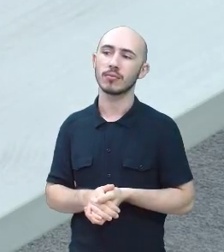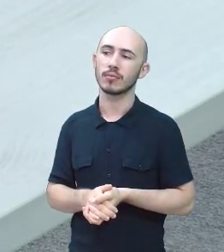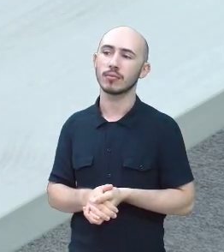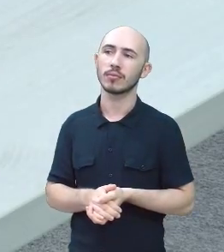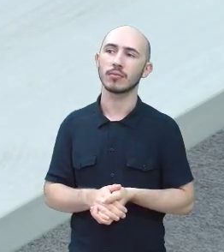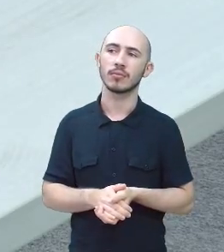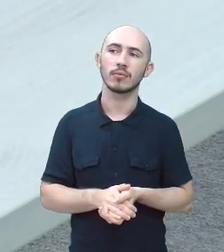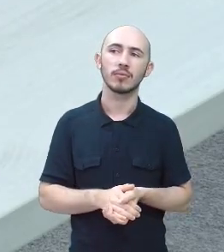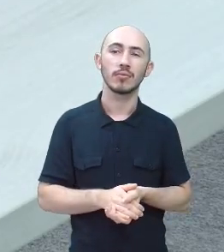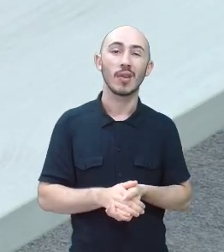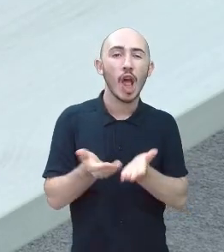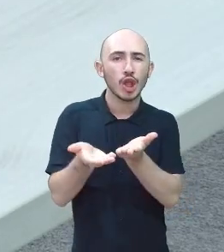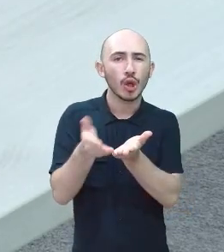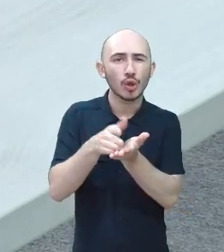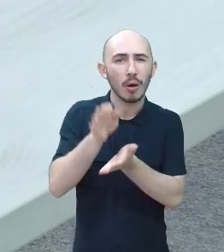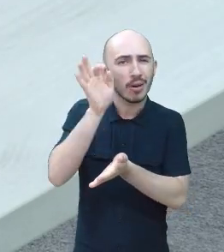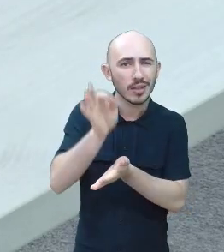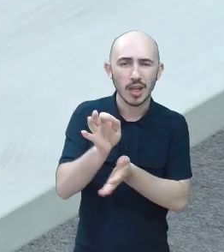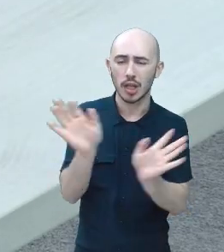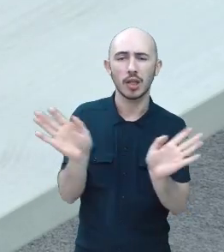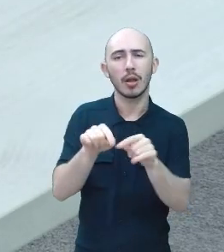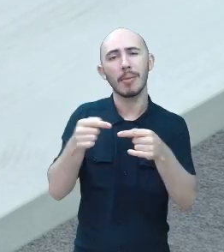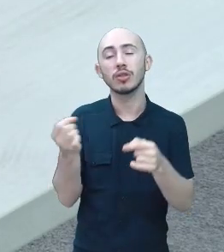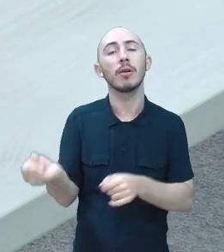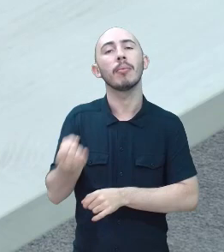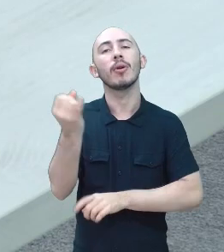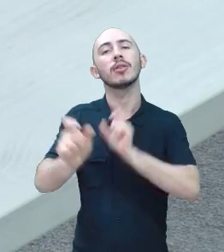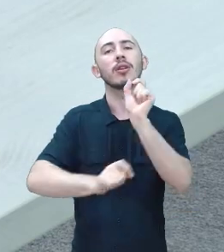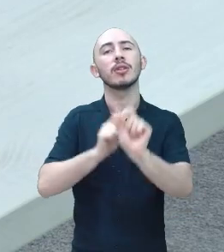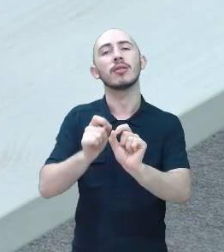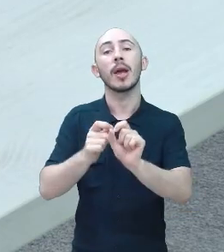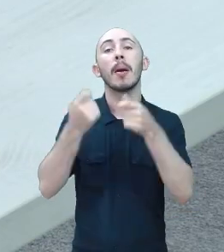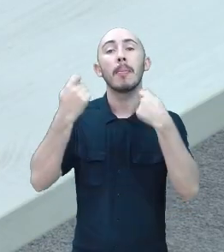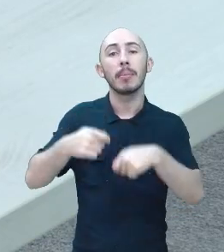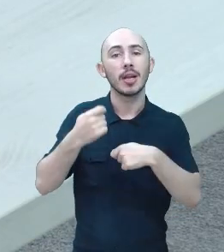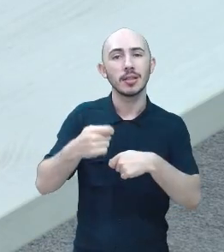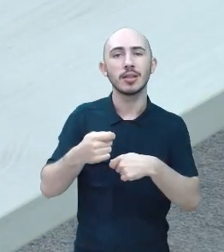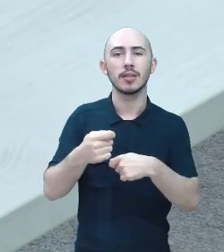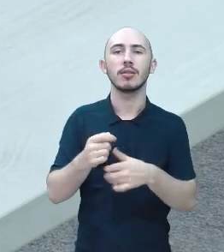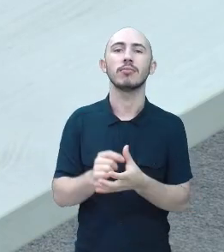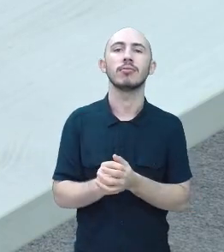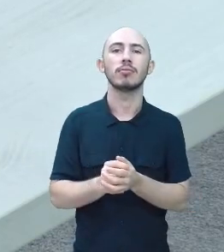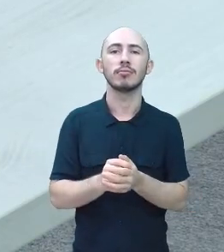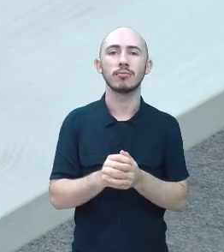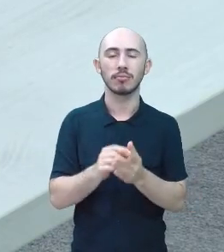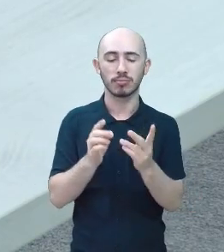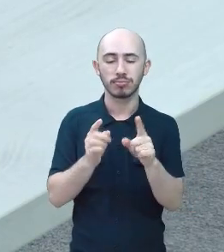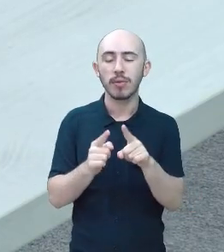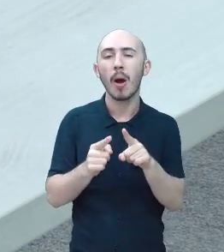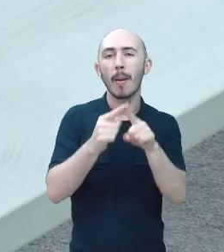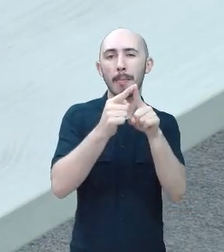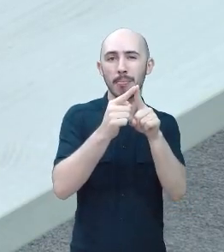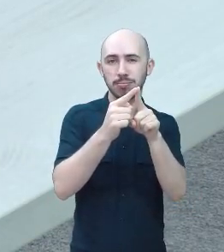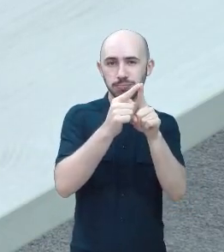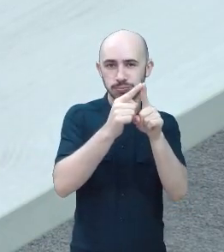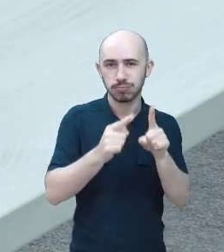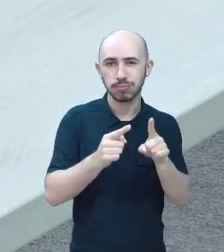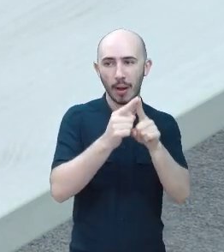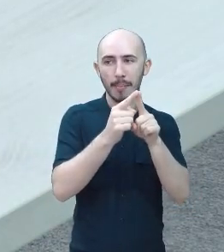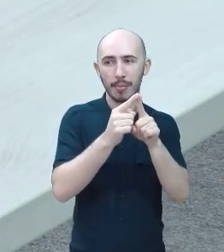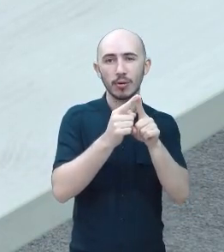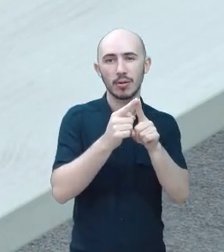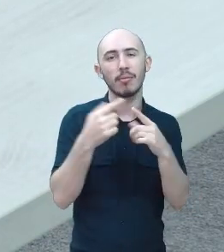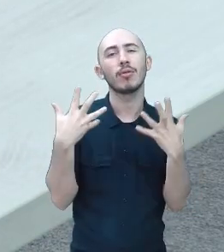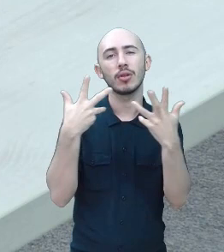Essa dobra ela não tem um lugar exato. O importante é que fique uma pontinha para fora, assim, ó. Para ficar